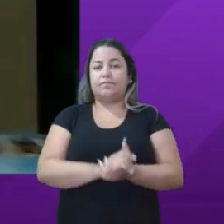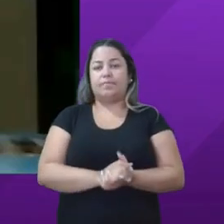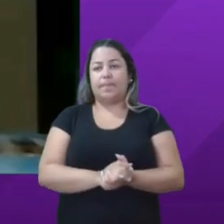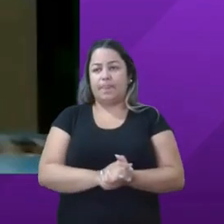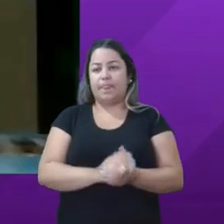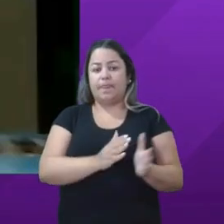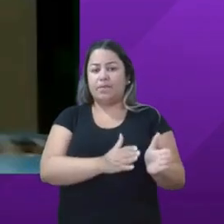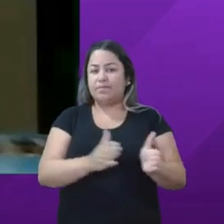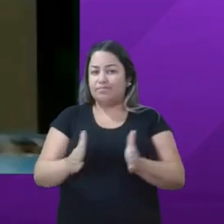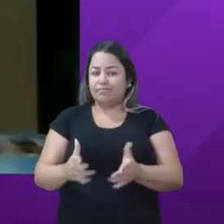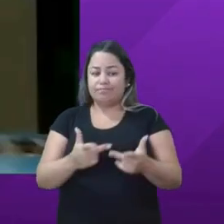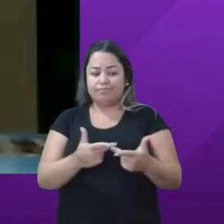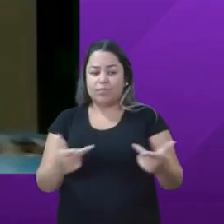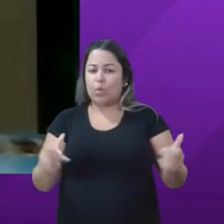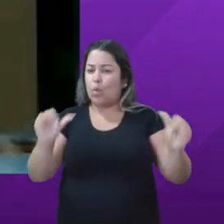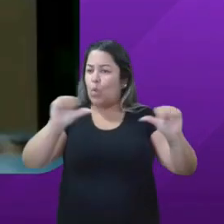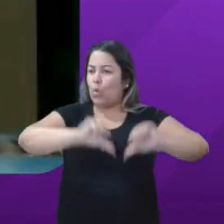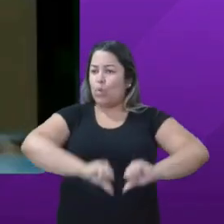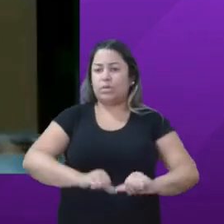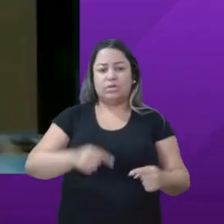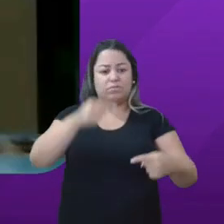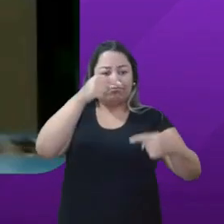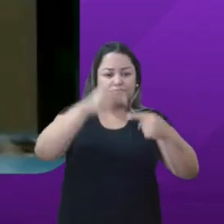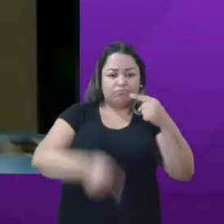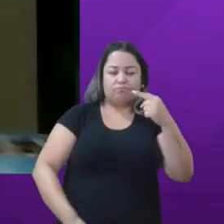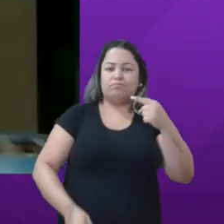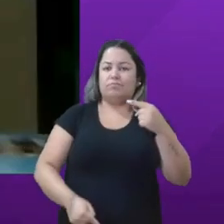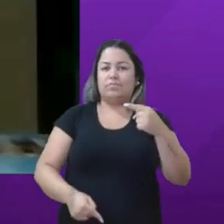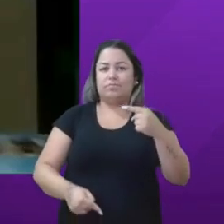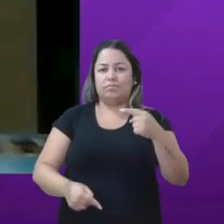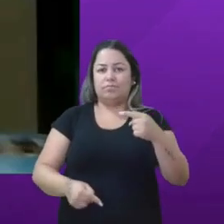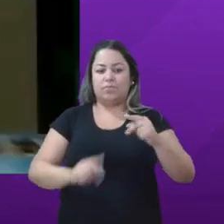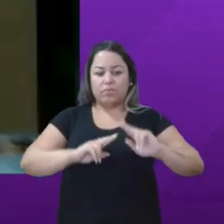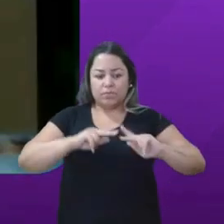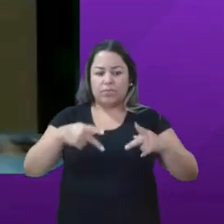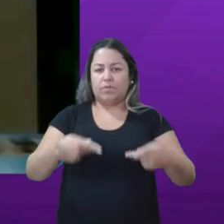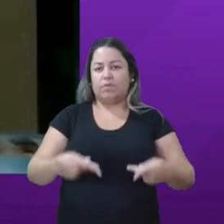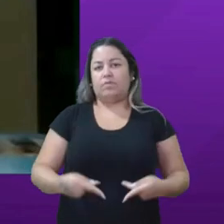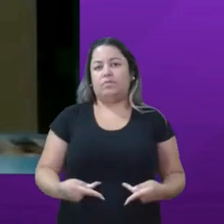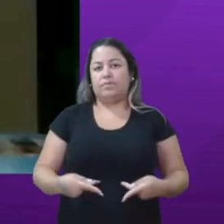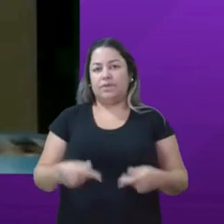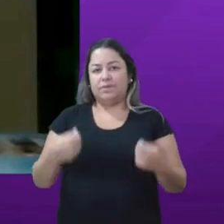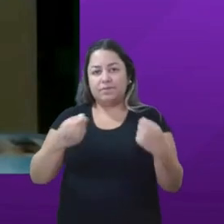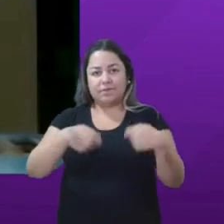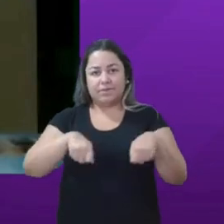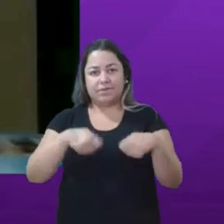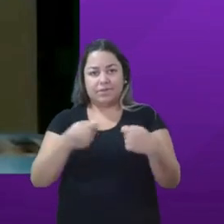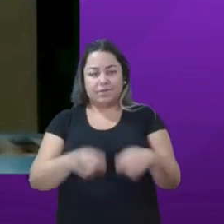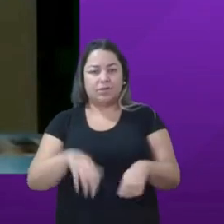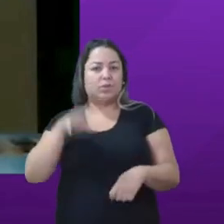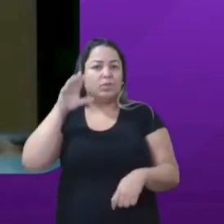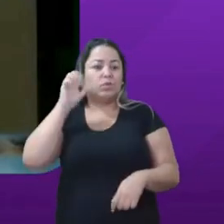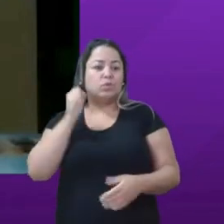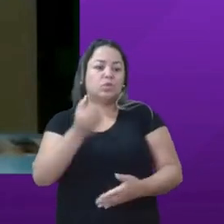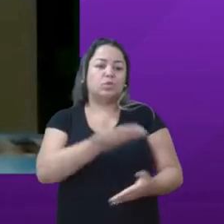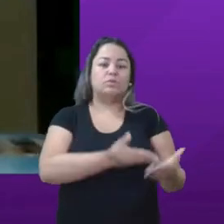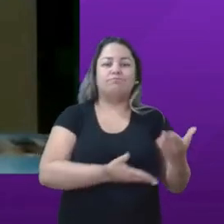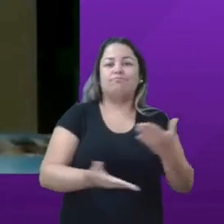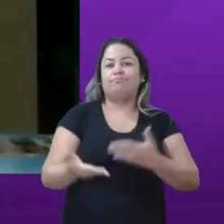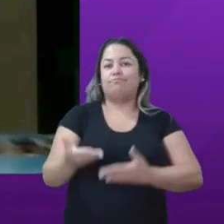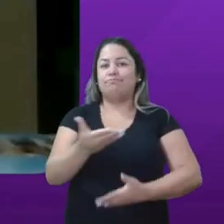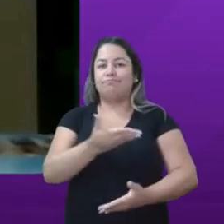processos negativos que não combinam com a natureza humana. Nós precisamos de escuta, de diálogo,